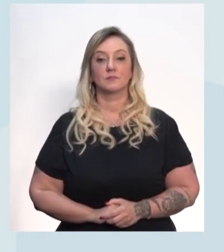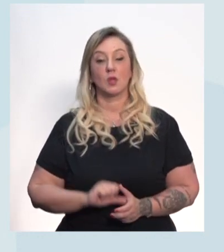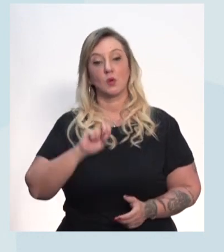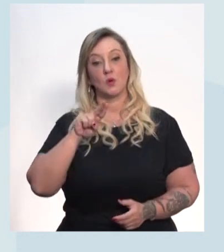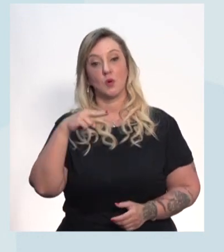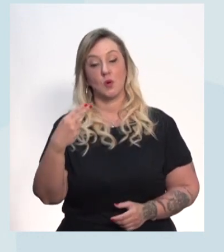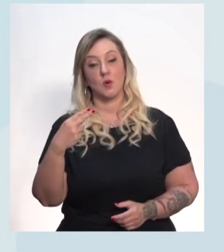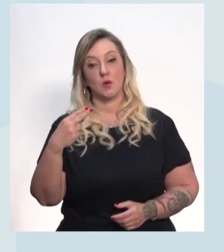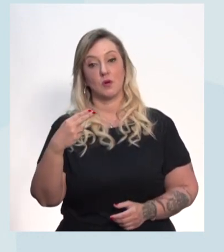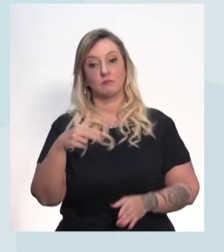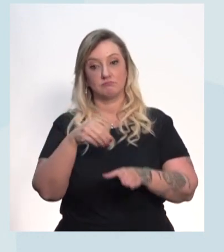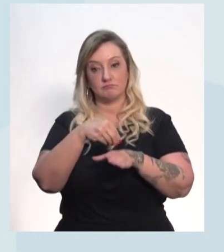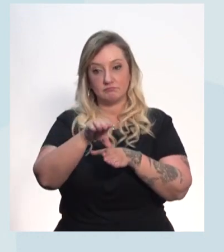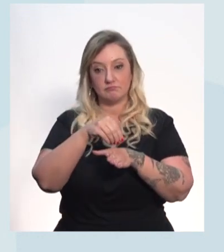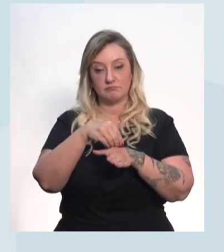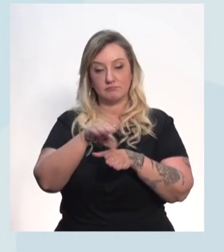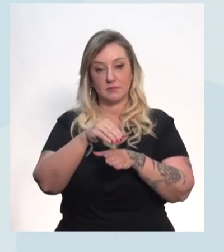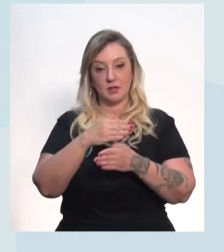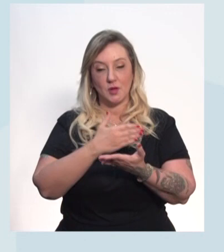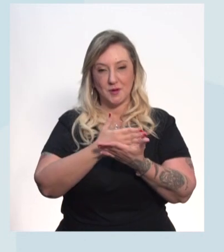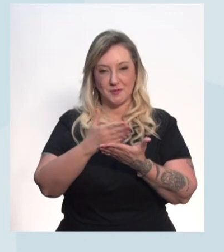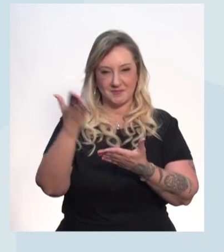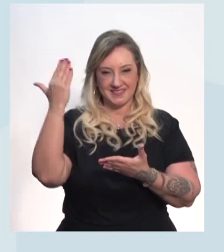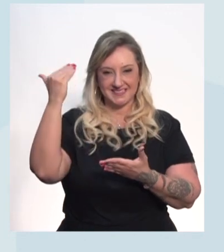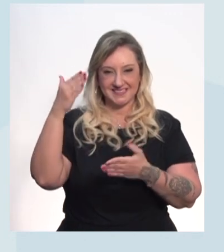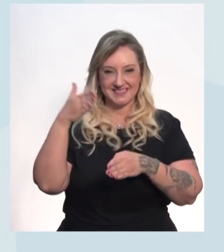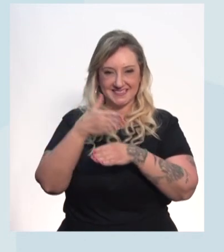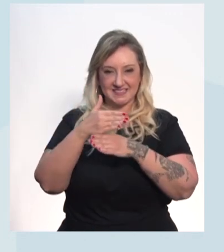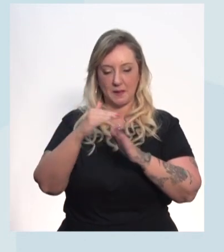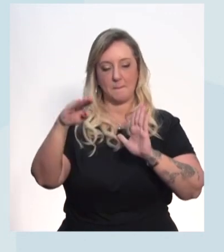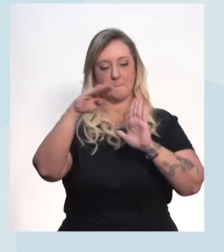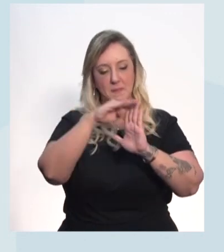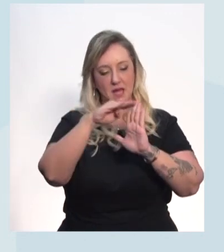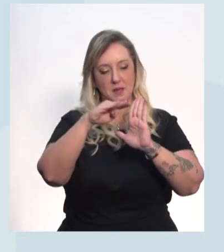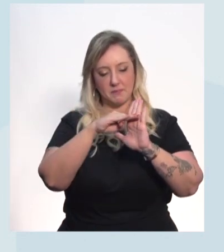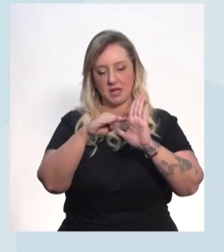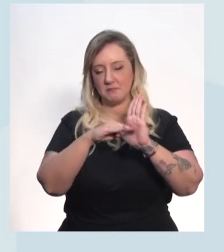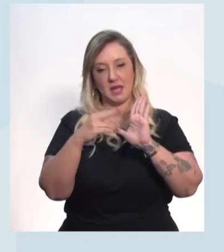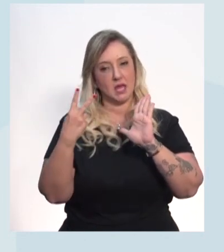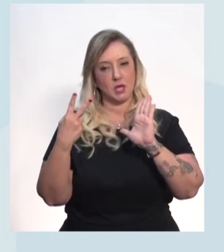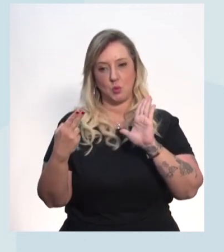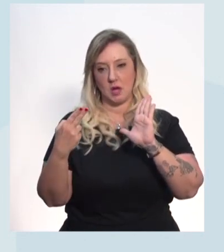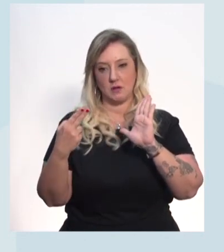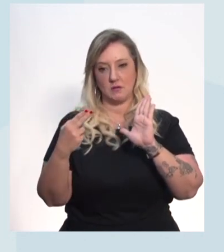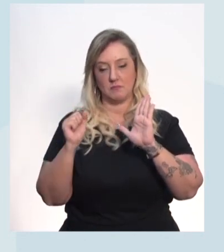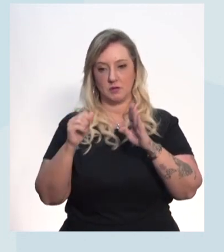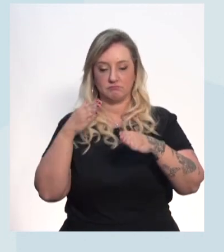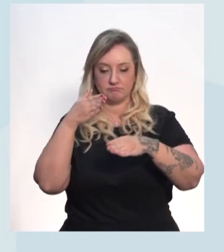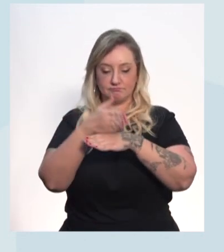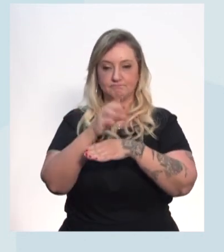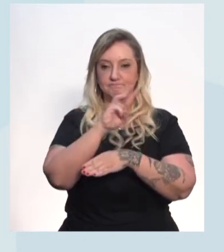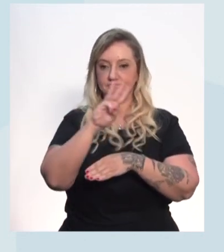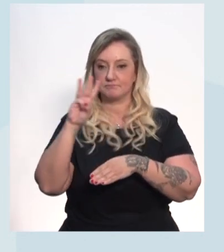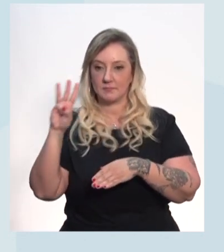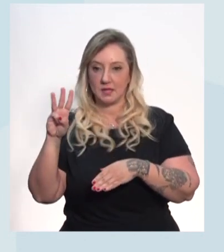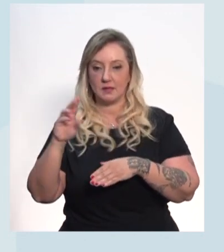Veja, a reunião teste aparece aqui, assim como vai aparecer também para as pessoas que receberam o